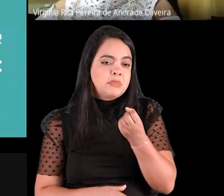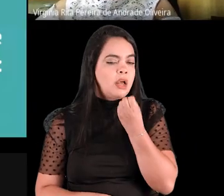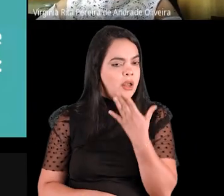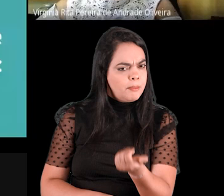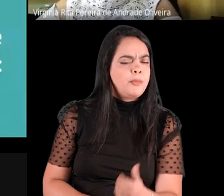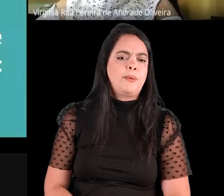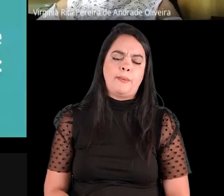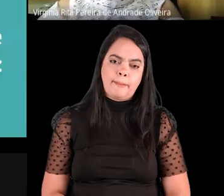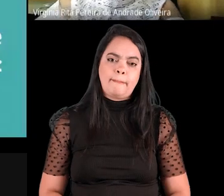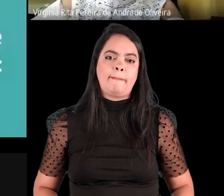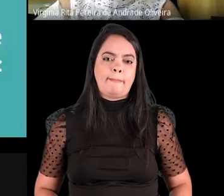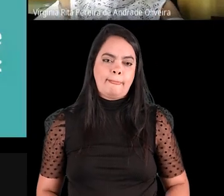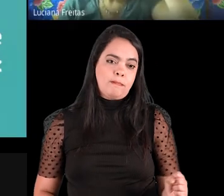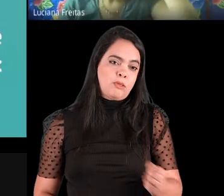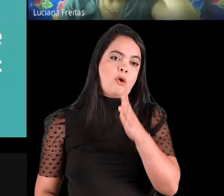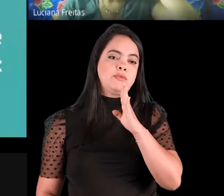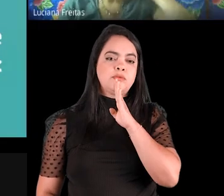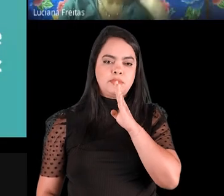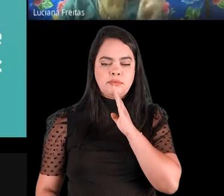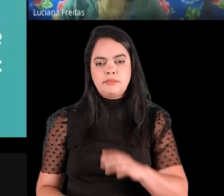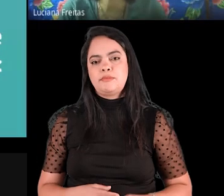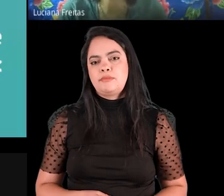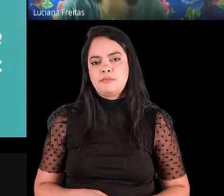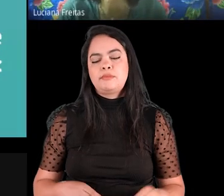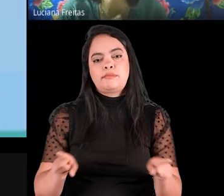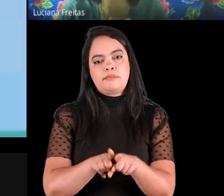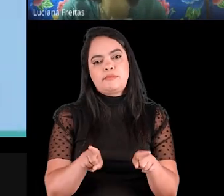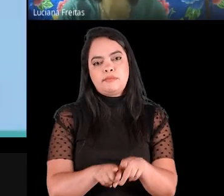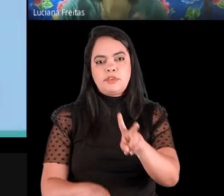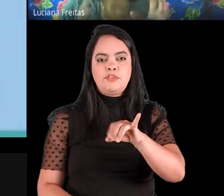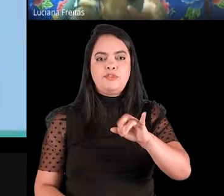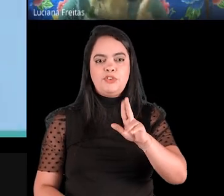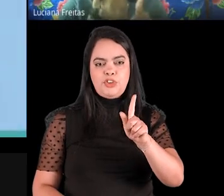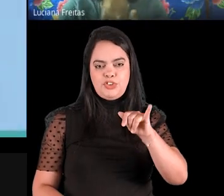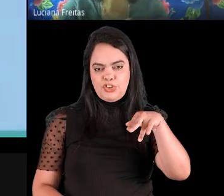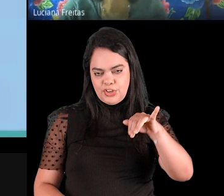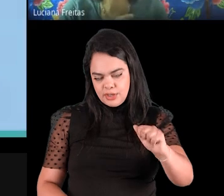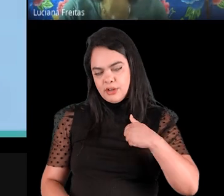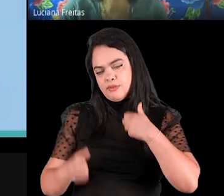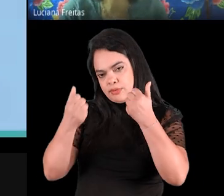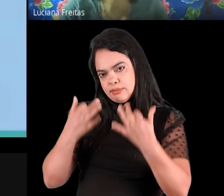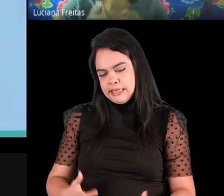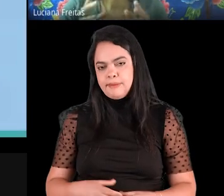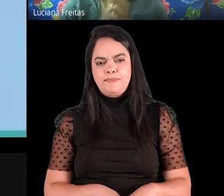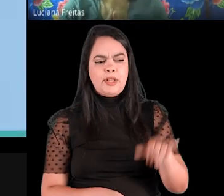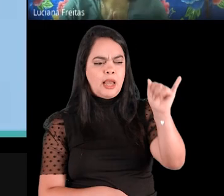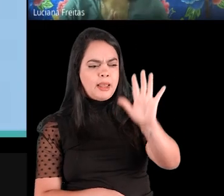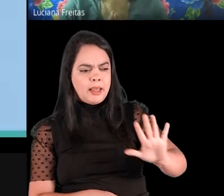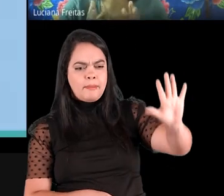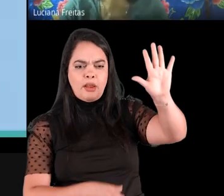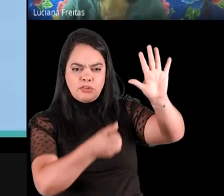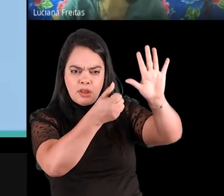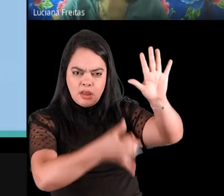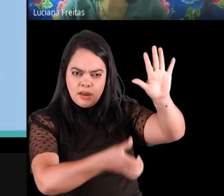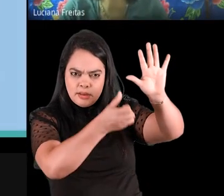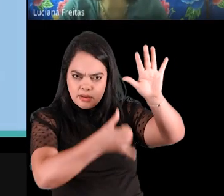gente agregar novos conhecimentos. E também, Virgínia, só uma coisinha rápida, essa descrição da imagem, até